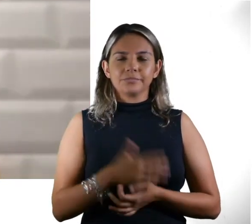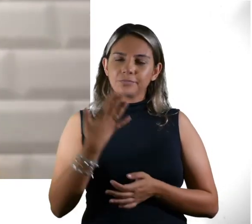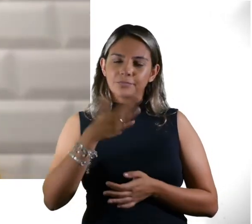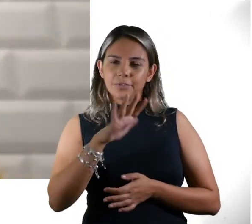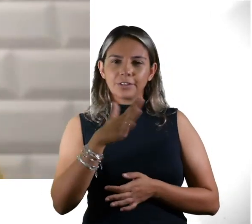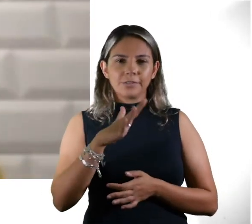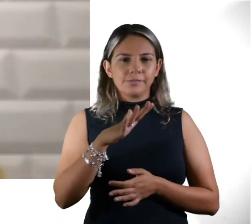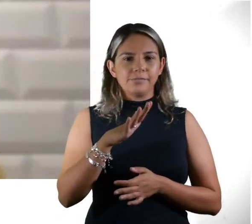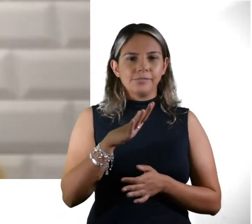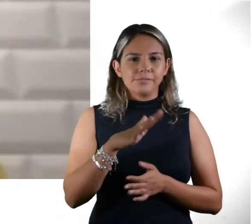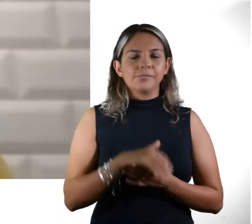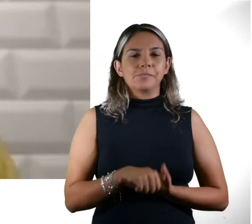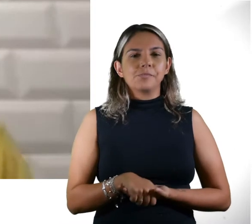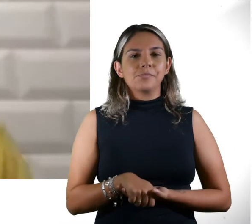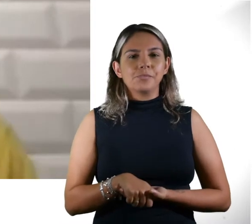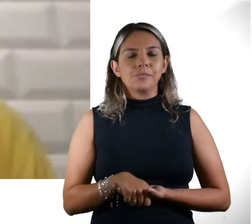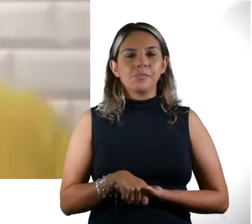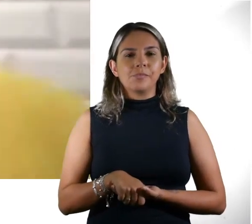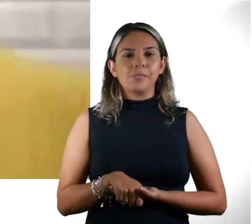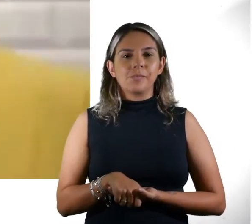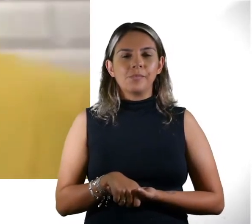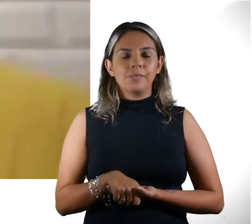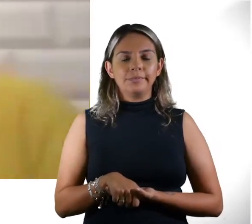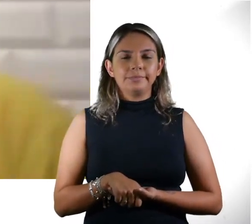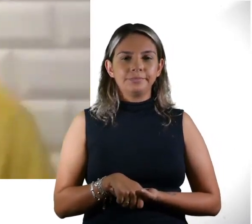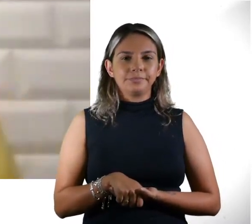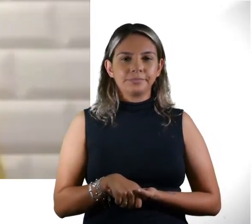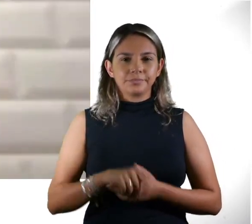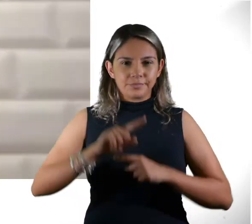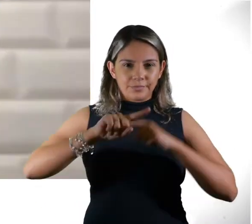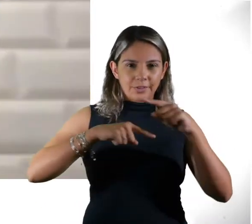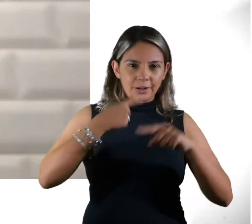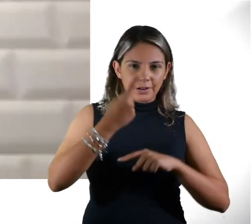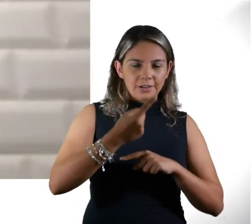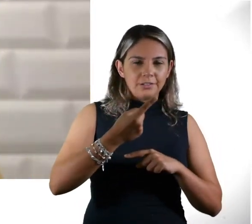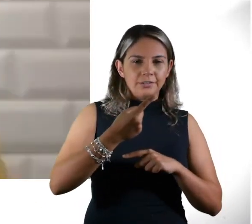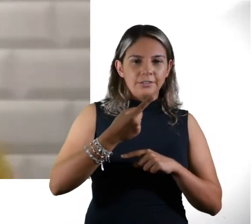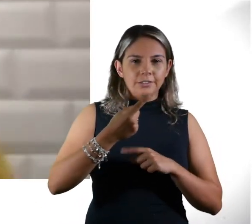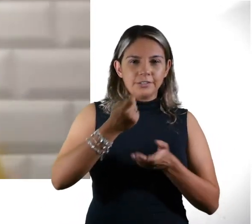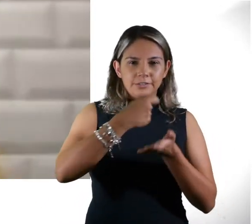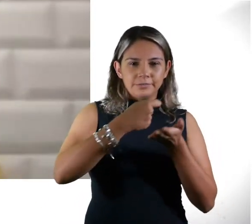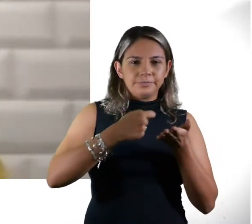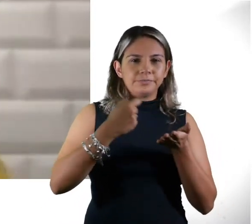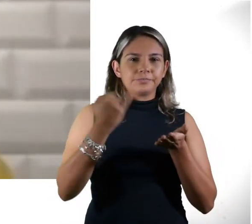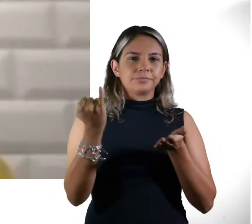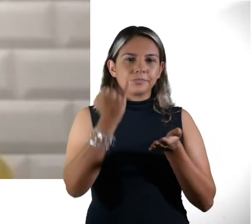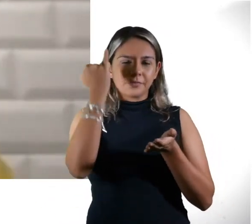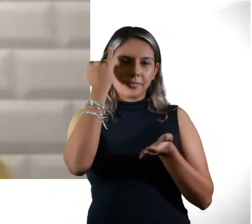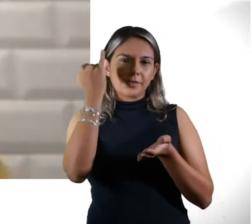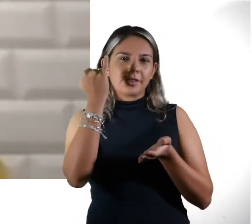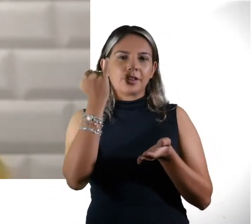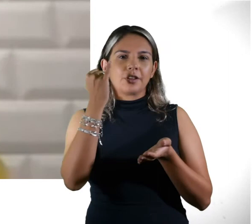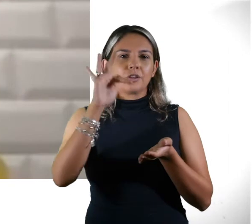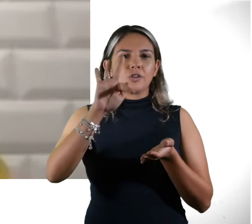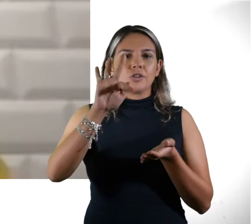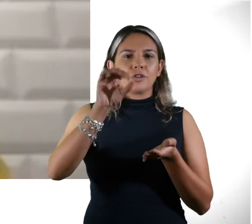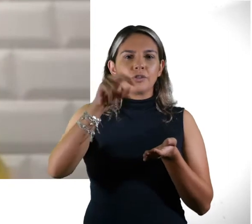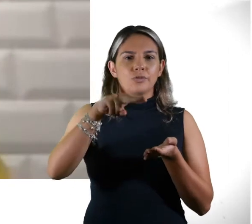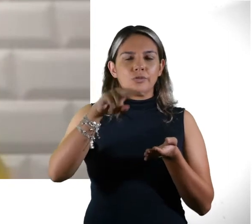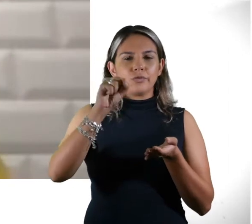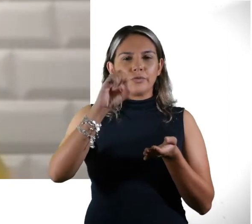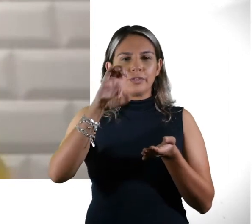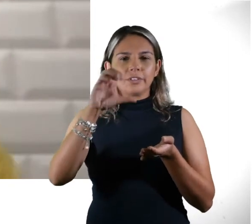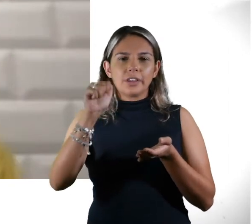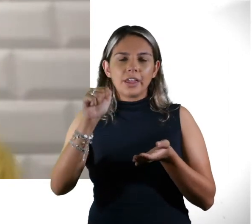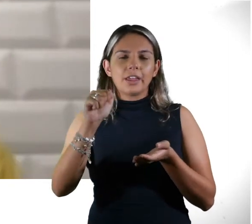menos pela mesma altura. Mas depois houve outros escritores brasileiros importantes para mim, o Ruben Fonseca, houve outros